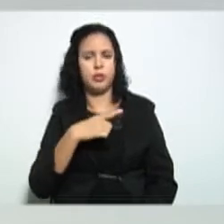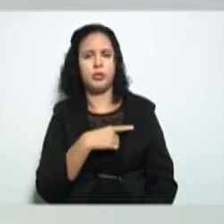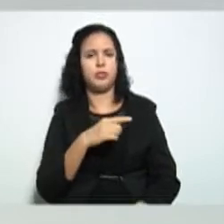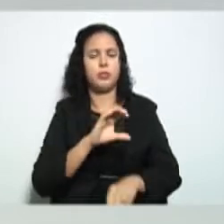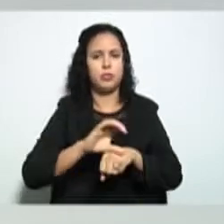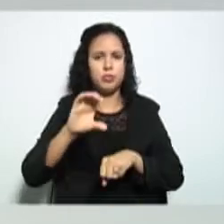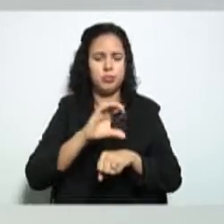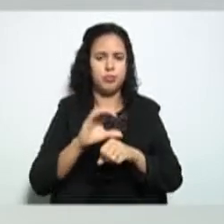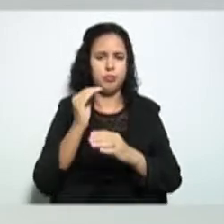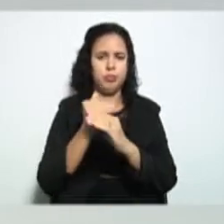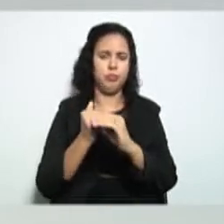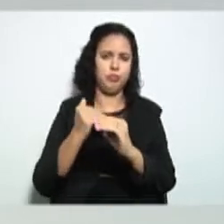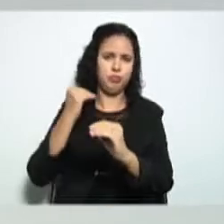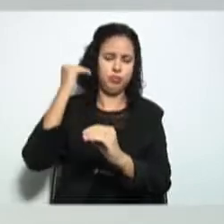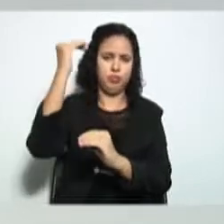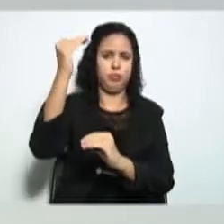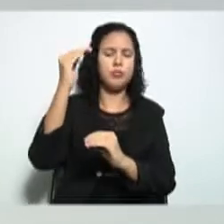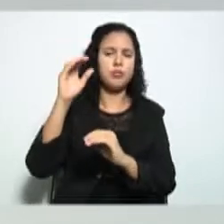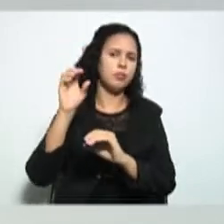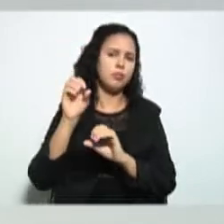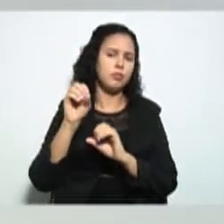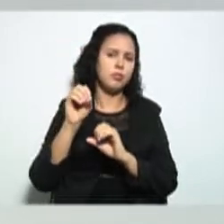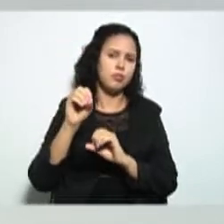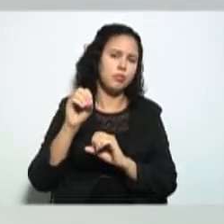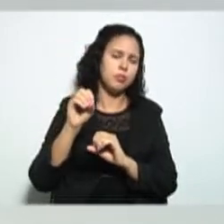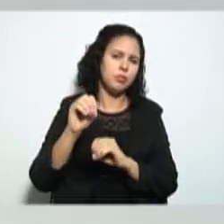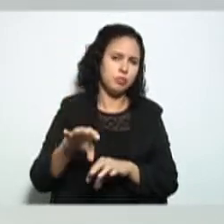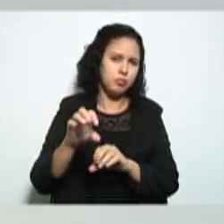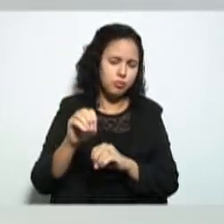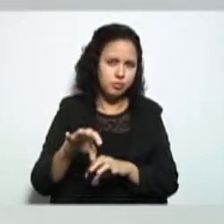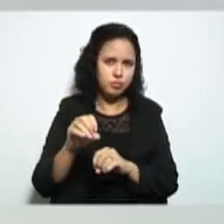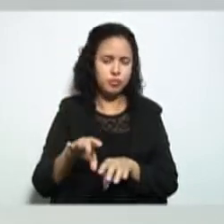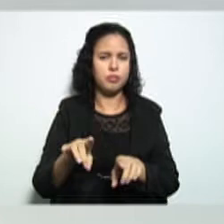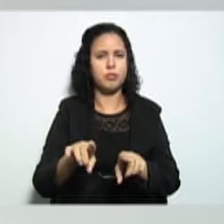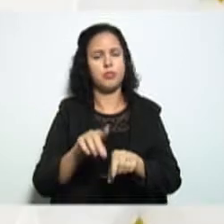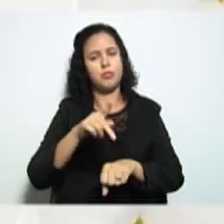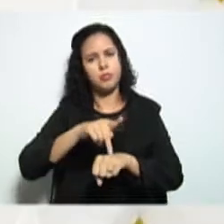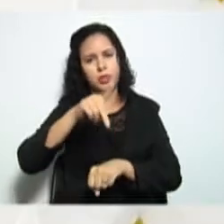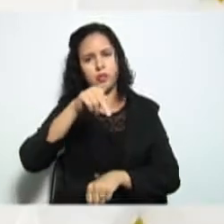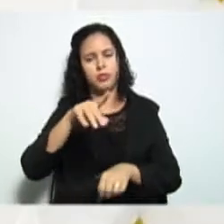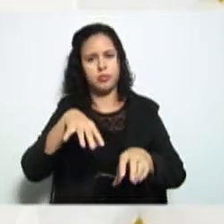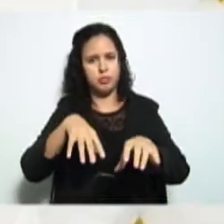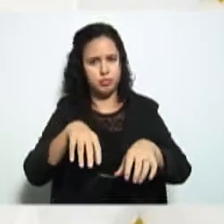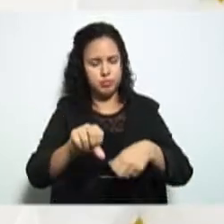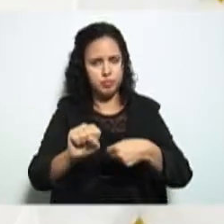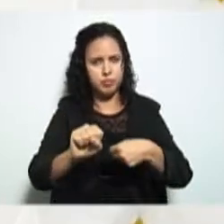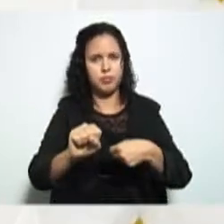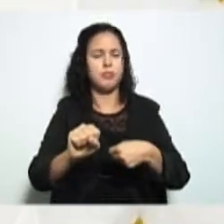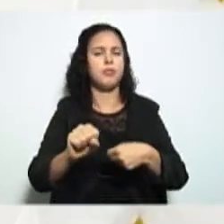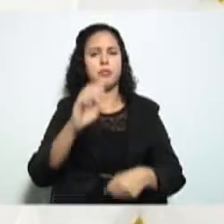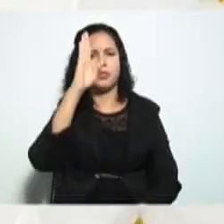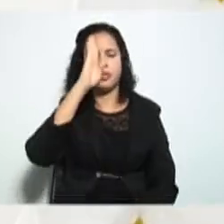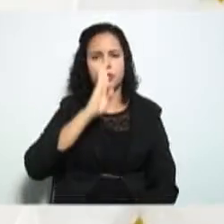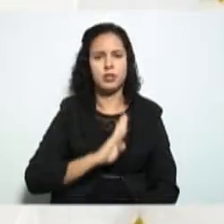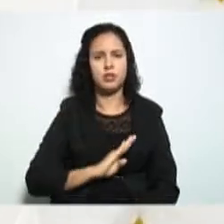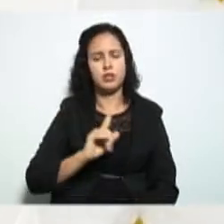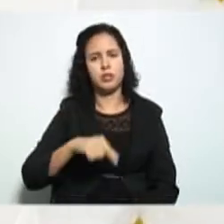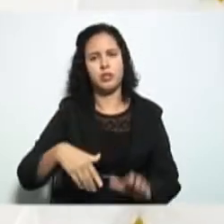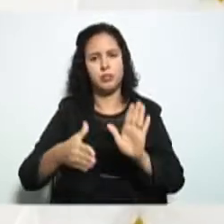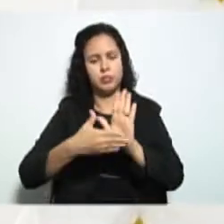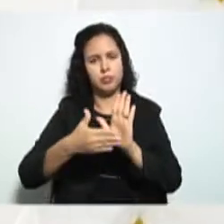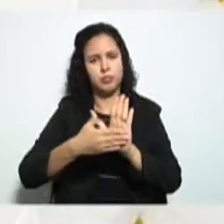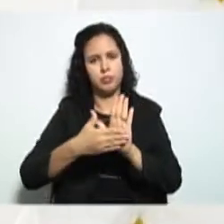seja, cursos de graduação e cursos de pós-graduação gratuitos também. Essa é a nossa proposta de